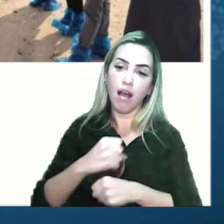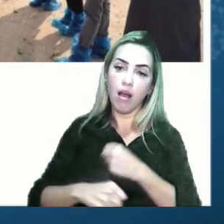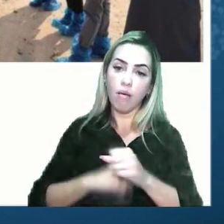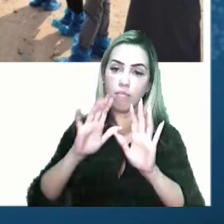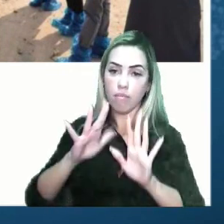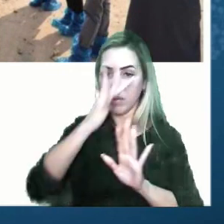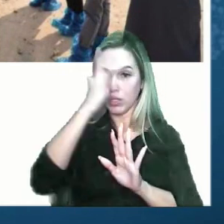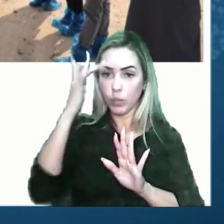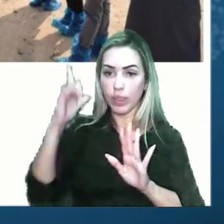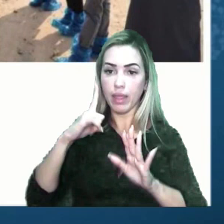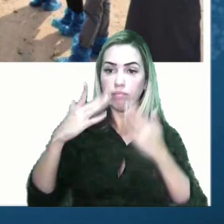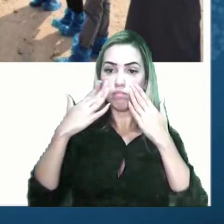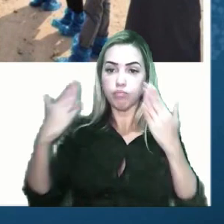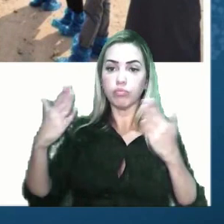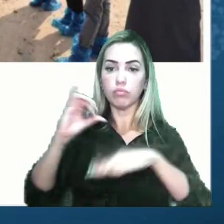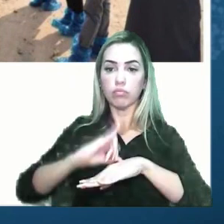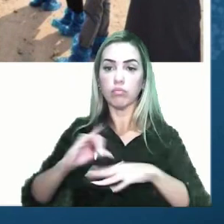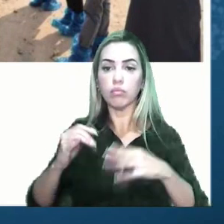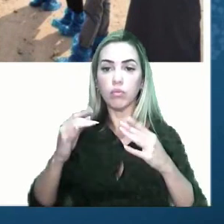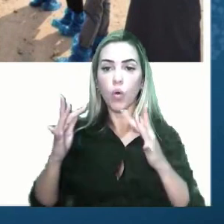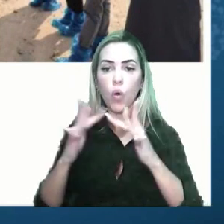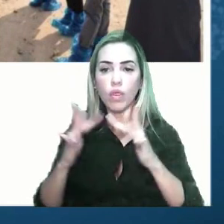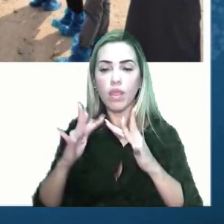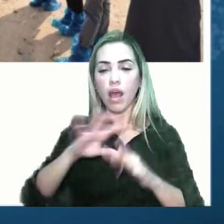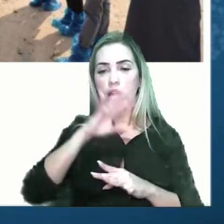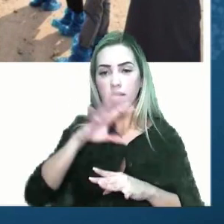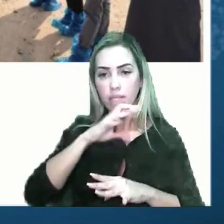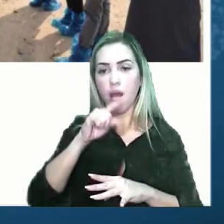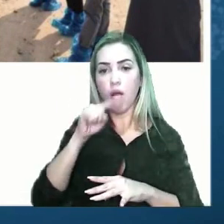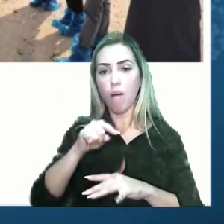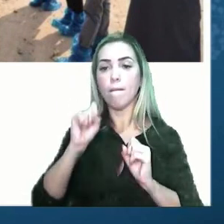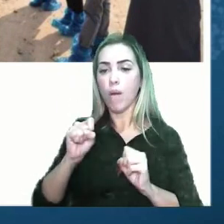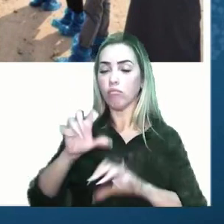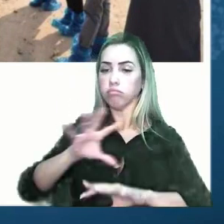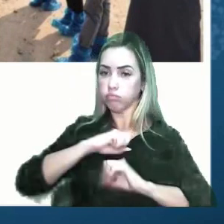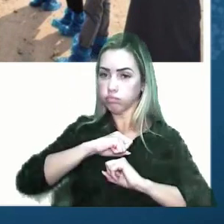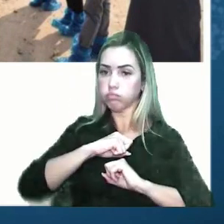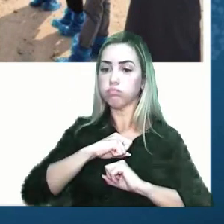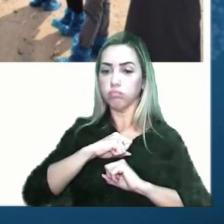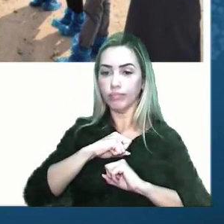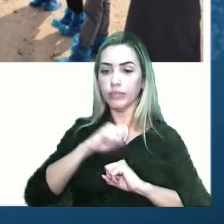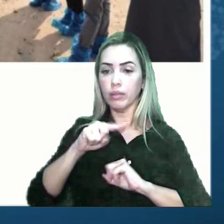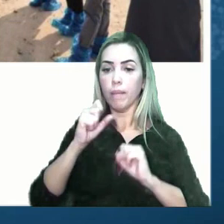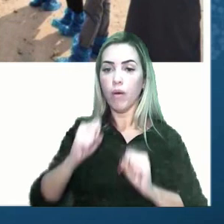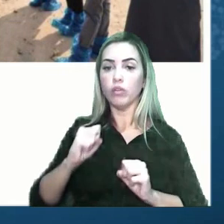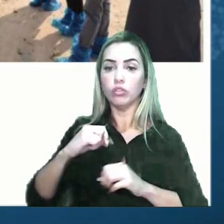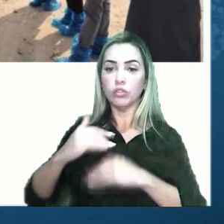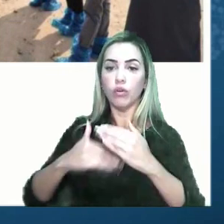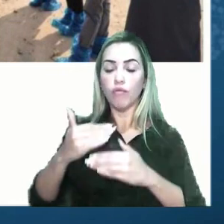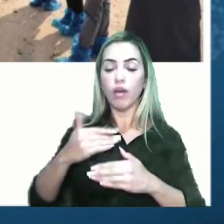que são expostas têm contato com camelos podem se contaminar, e eles podem desenvolver